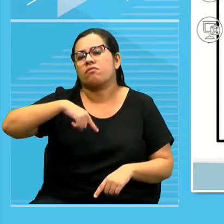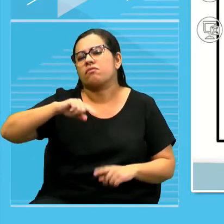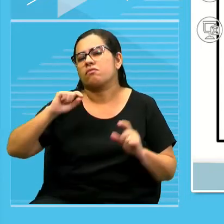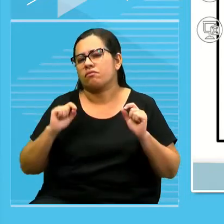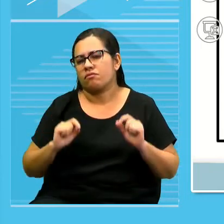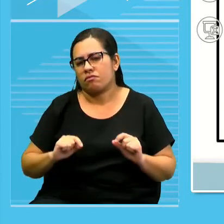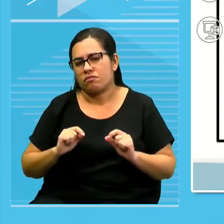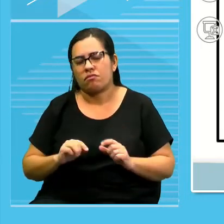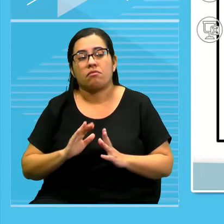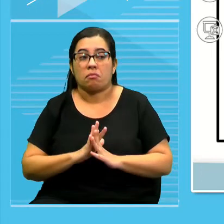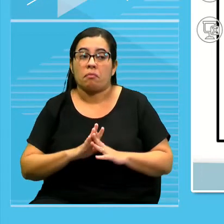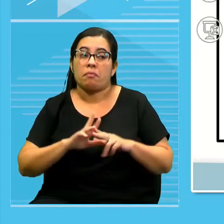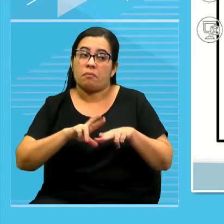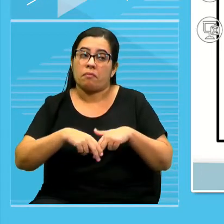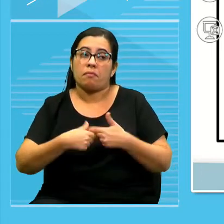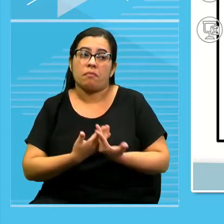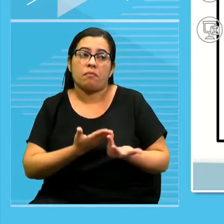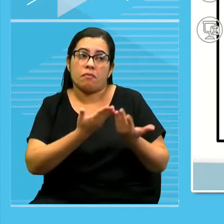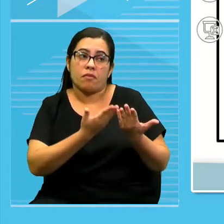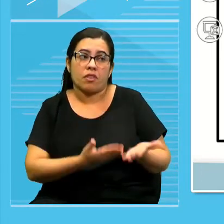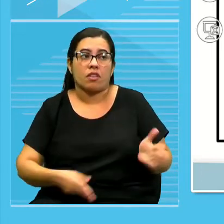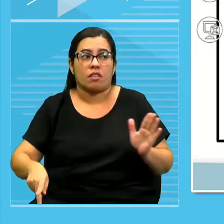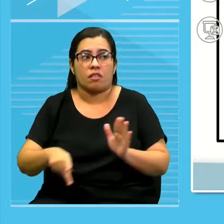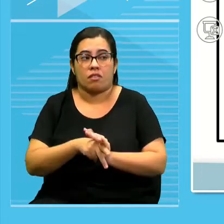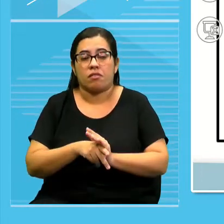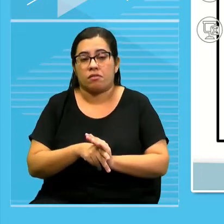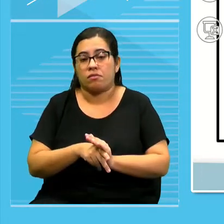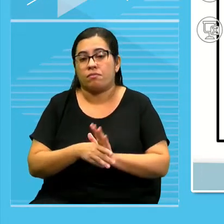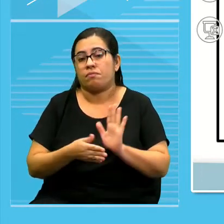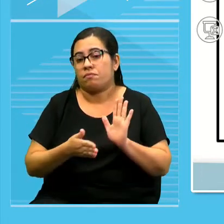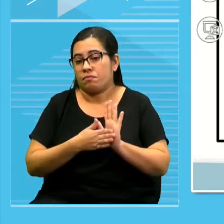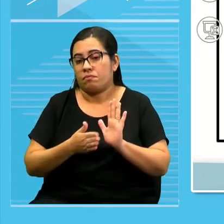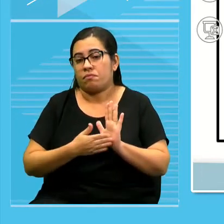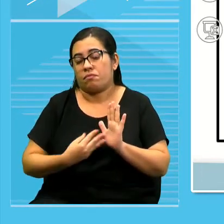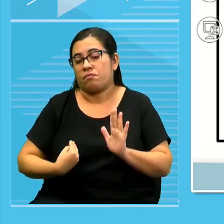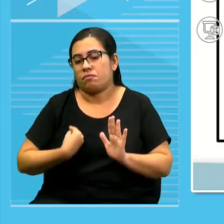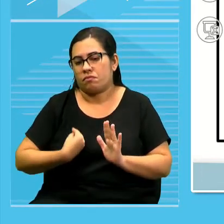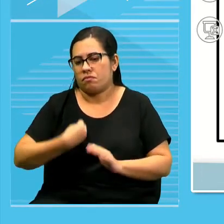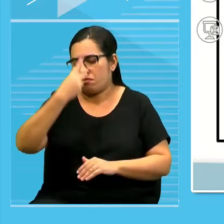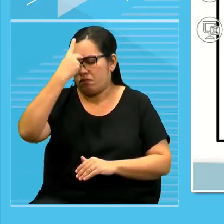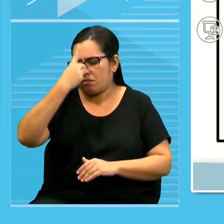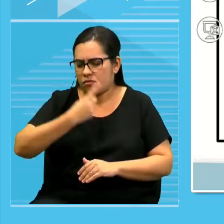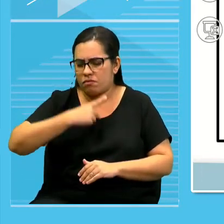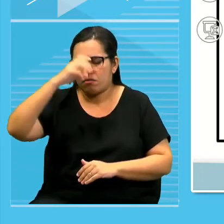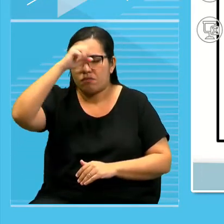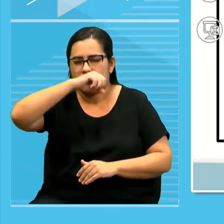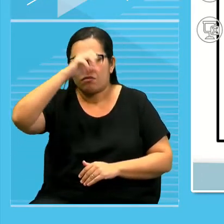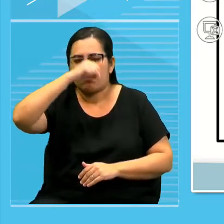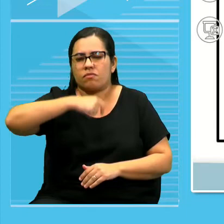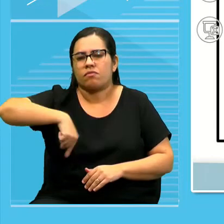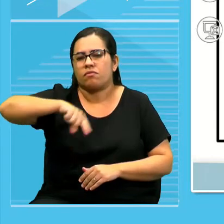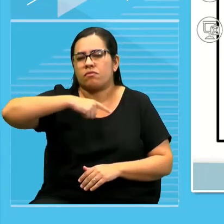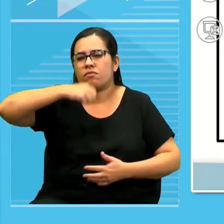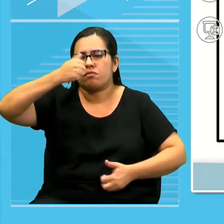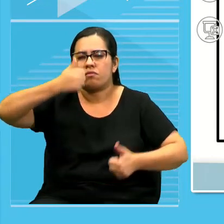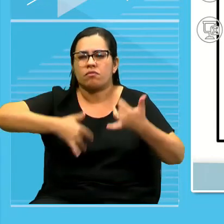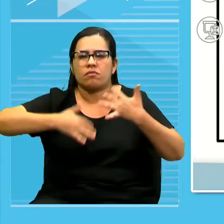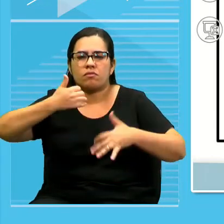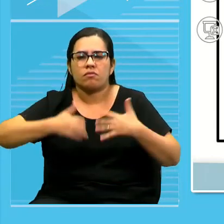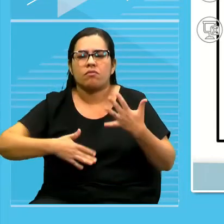somos é por isso que um dos pilares aqui do projeto de vida é o autoconhecimento é por isso que a gente discutir sobre